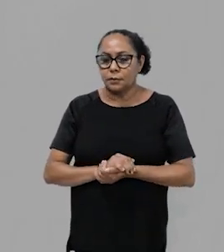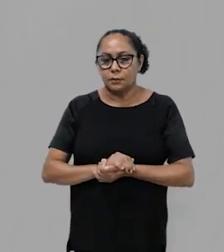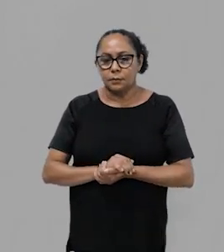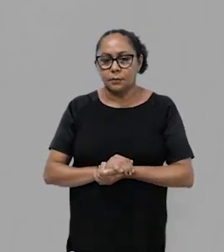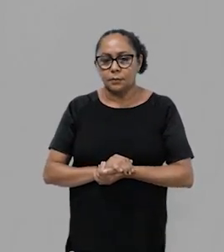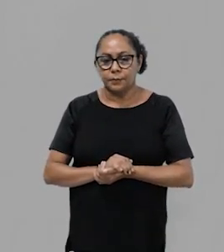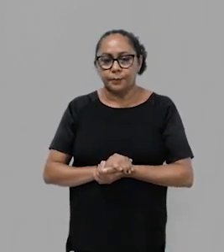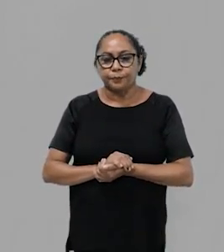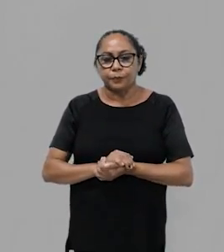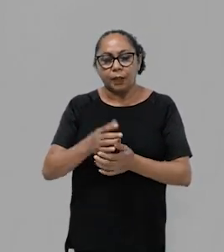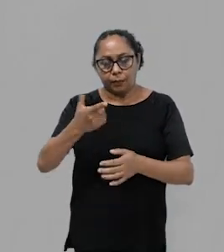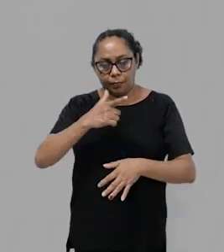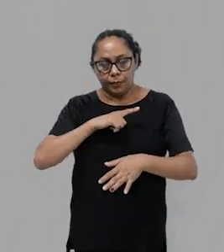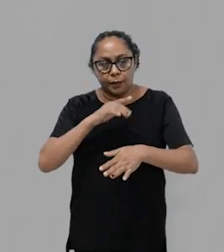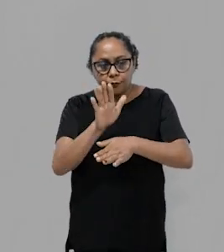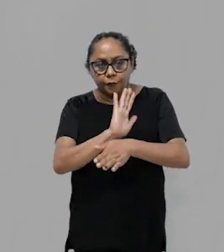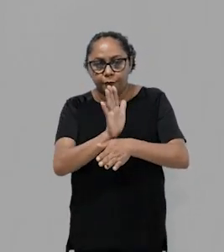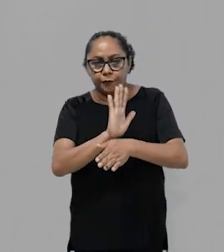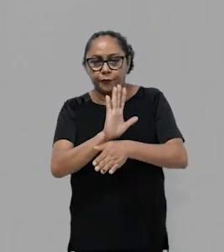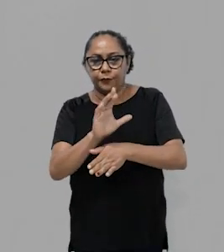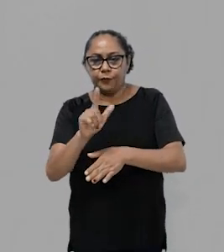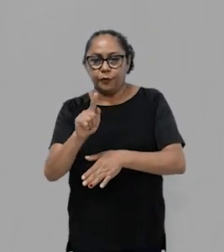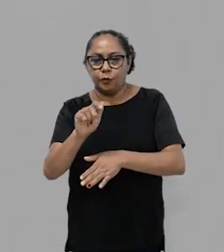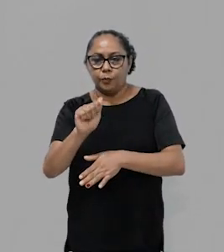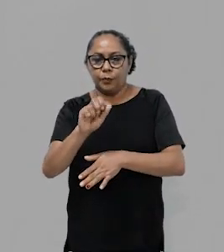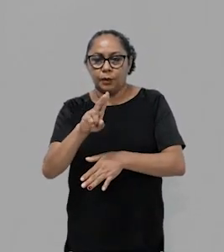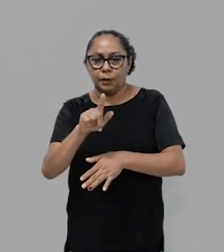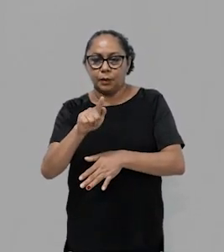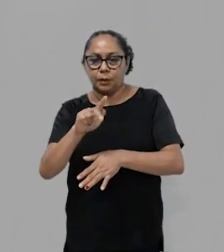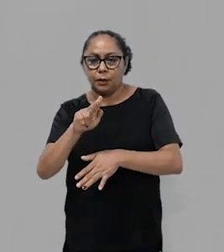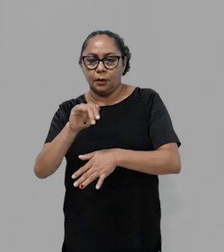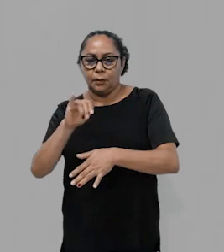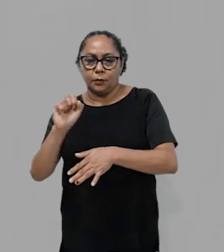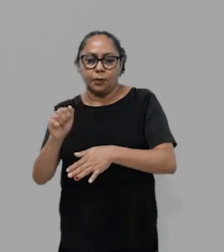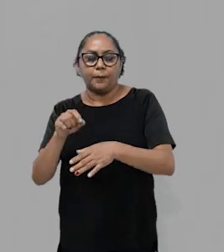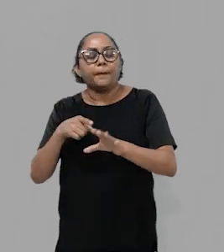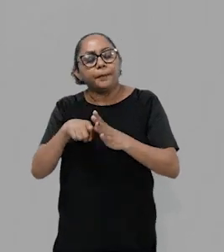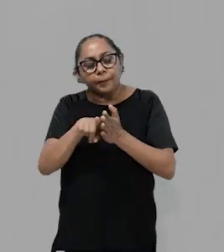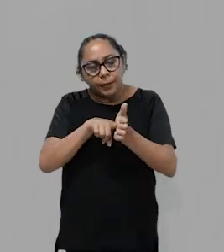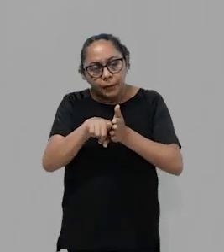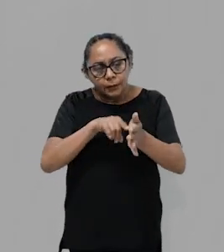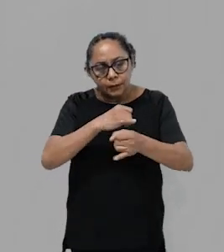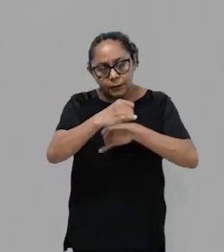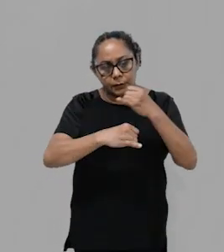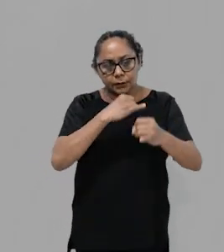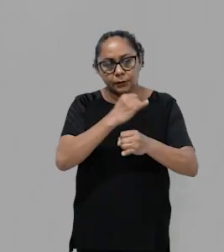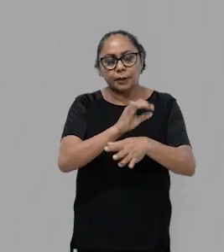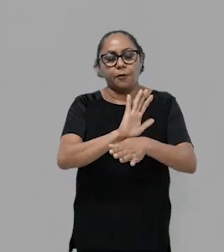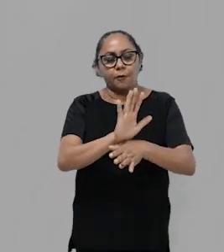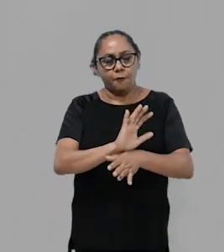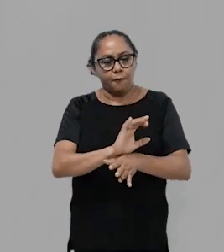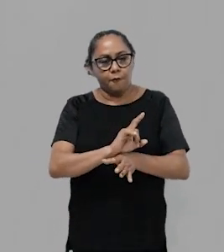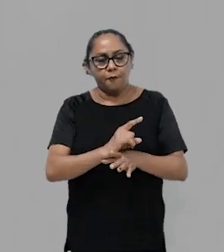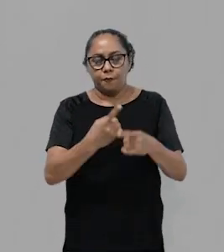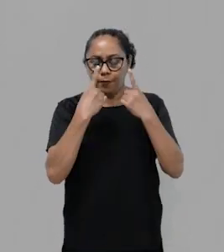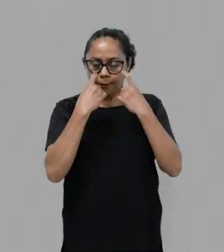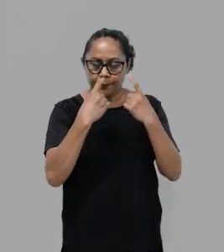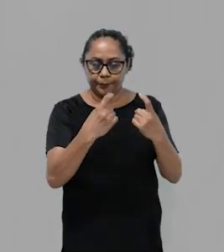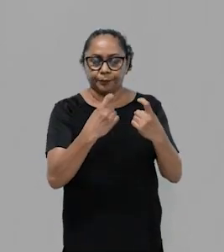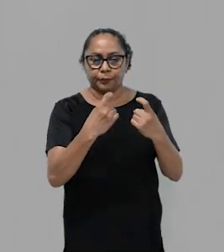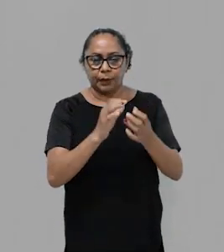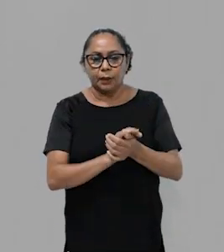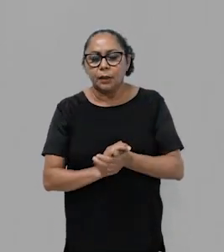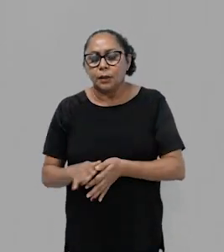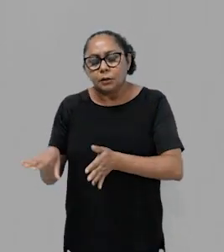Gauguin tem um filme com esse nome, se alguém quiser pesquisar na internet, você pega de graça, o filme é interessantíssimo. Ele chega um momento da vida dele que ele acha a